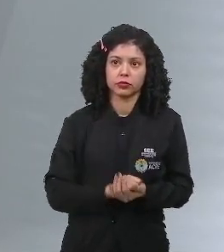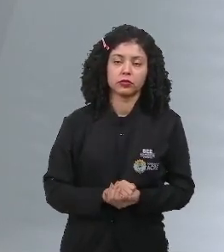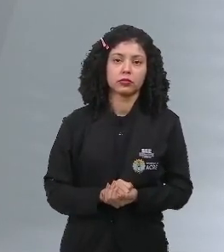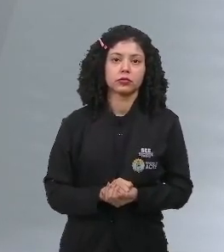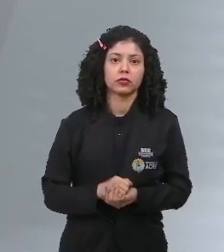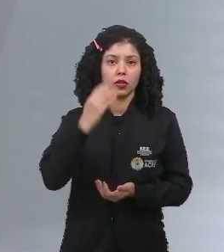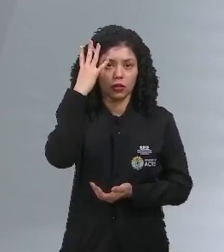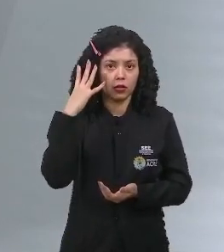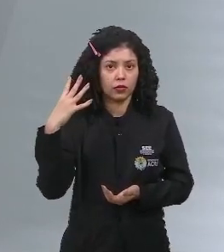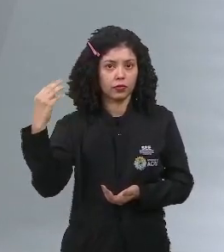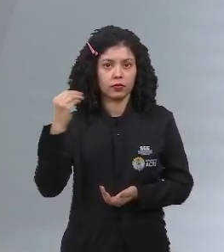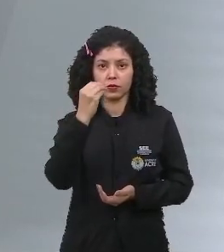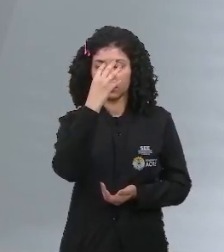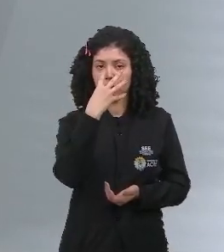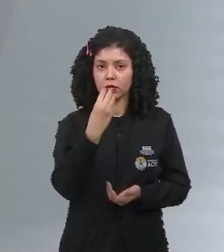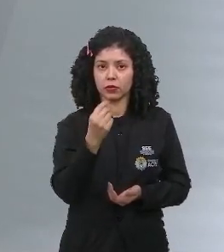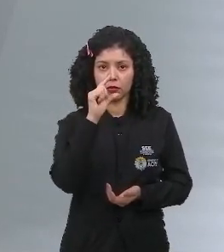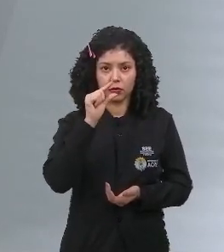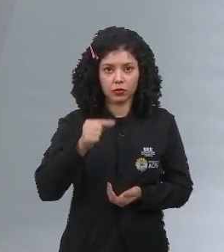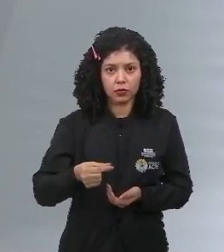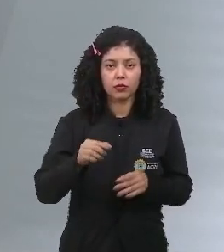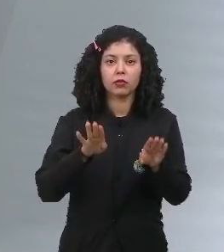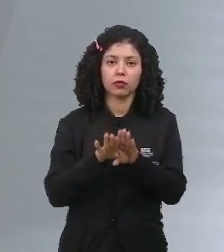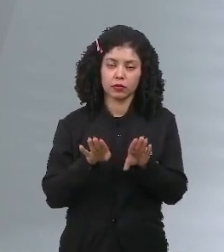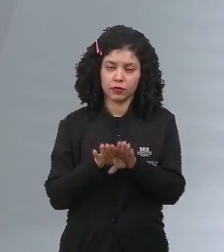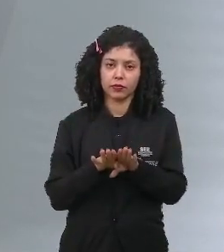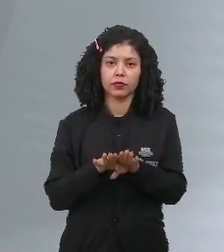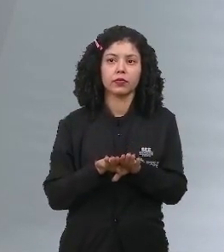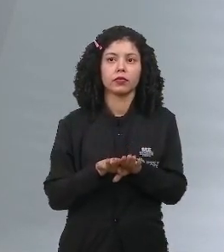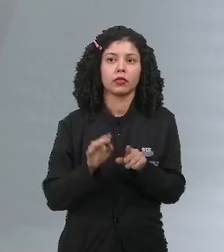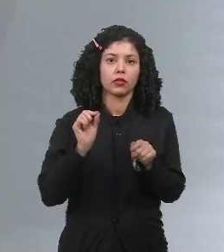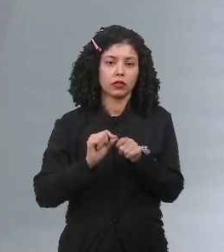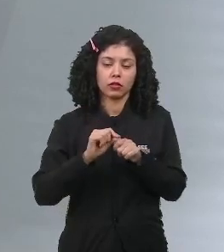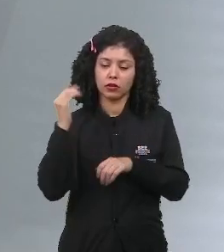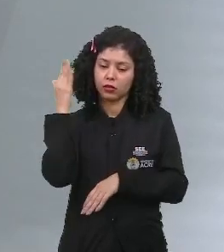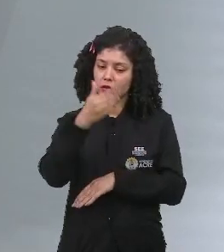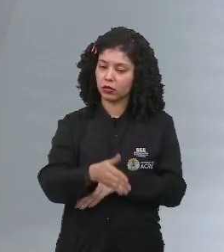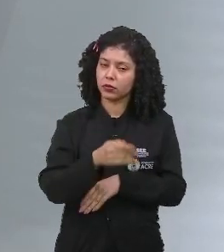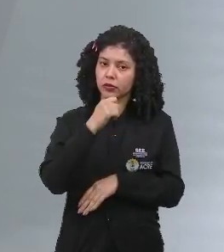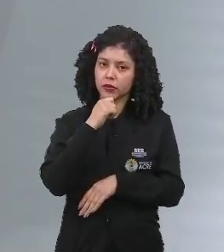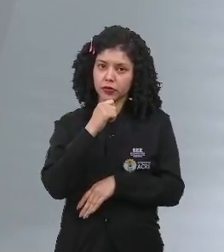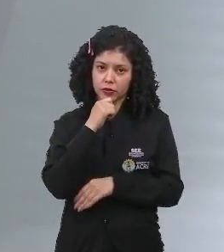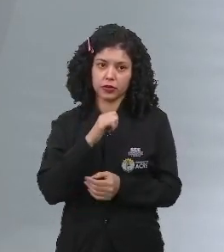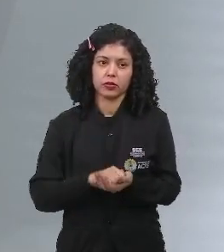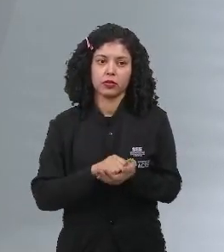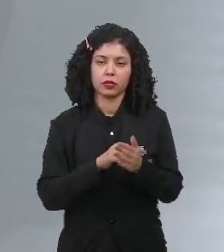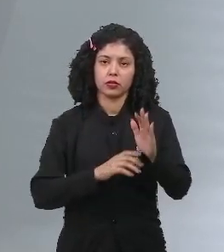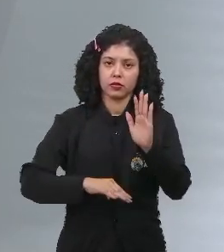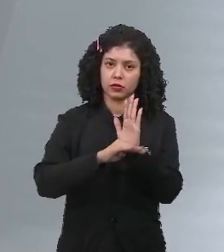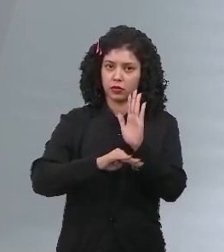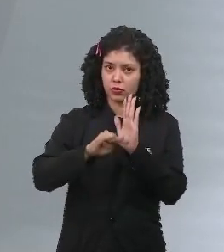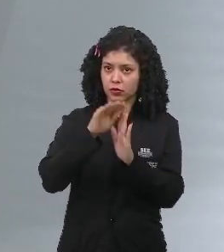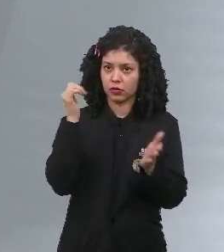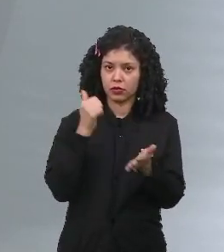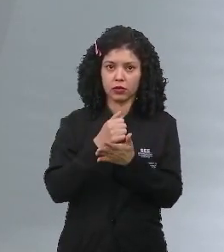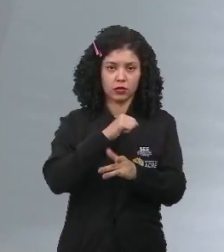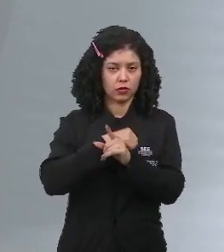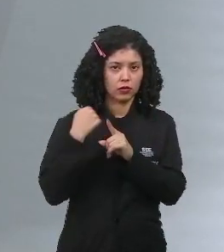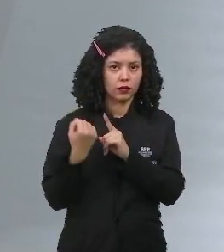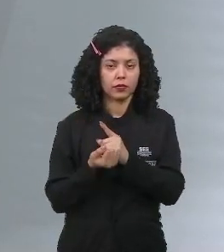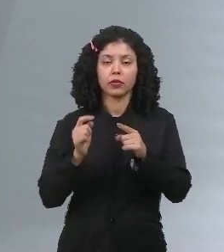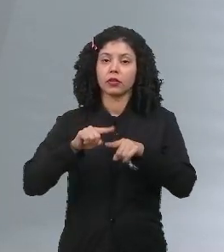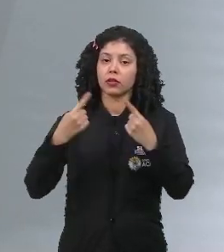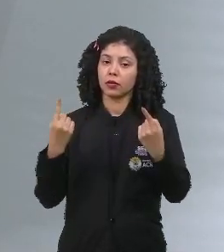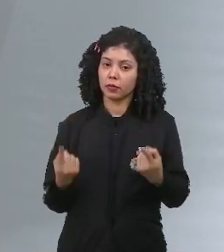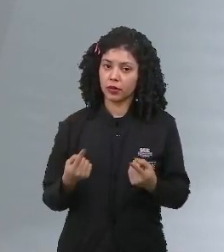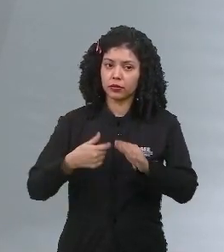montesquie e Rousseau então como eu já falei o Maquiavel não faz diretamente parte do contrato social mas